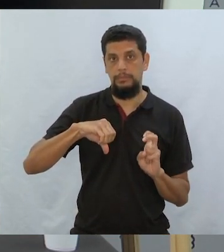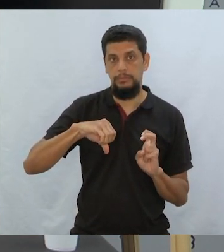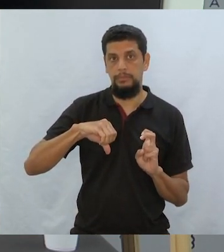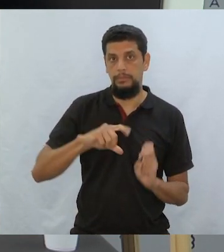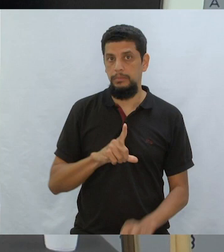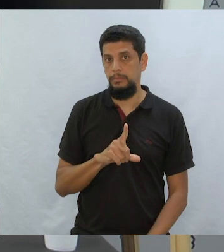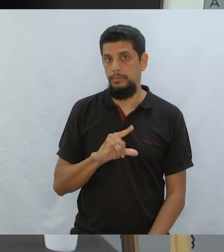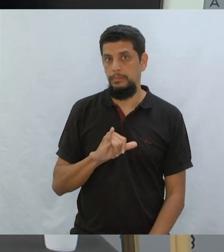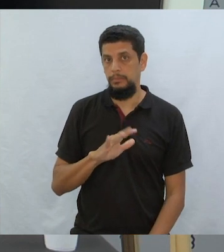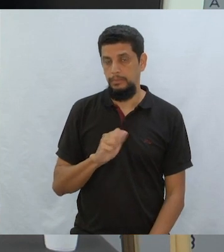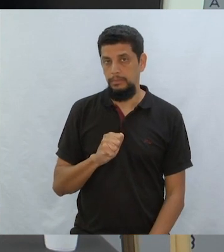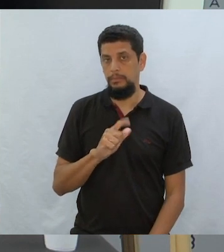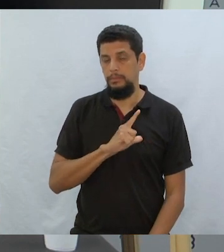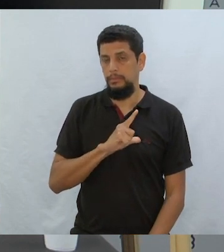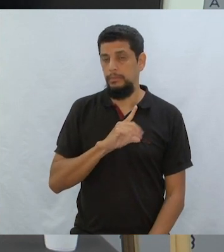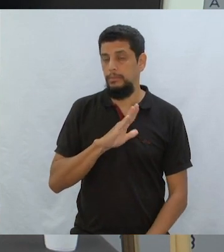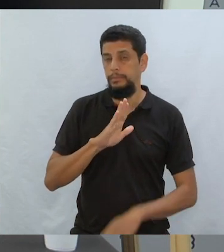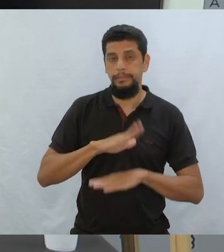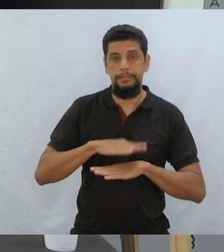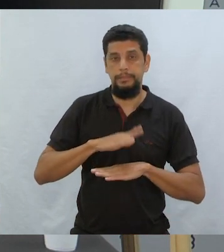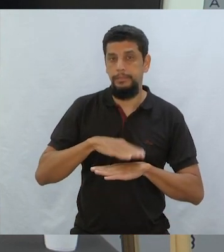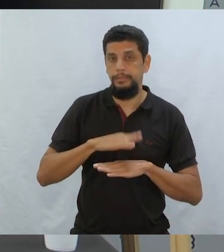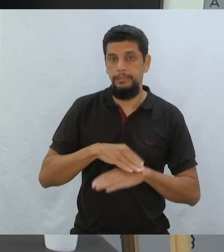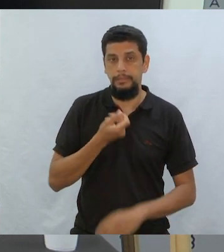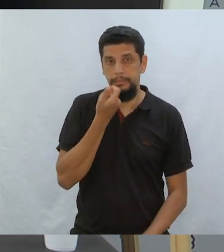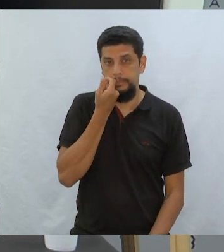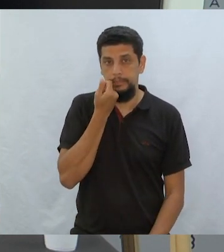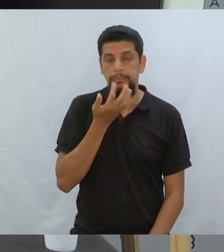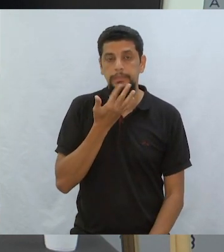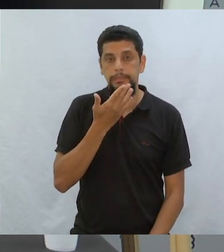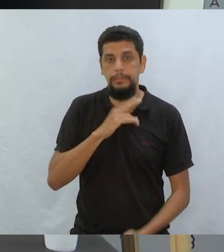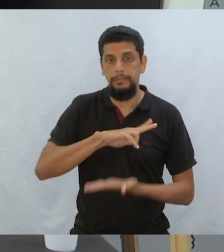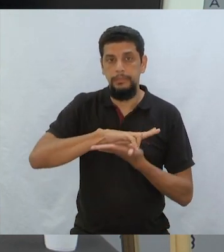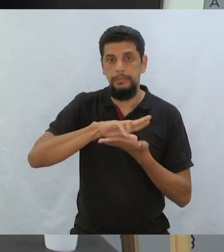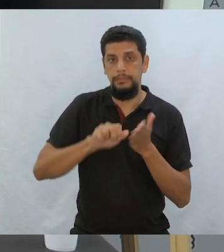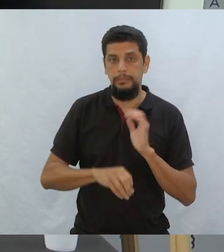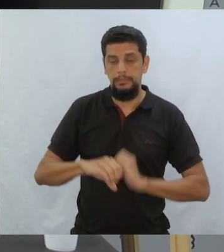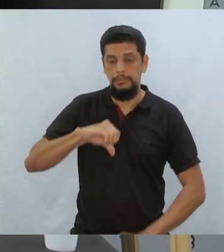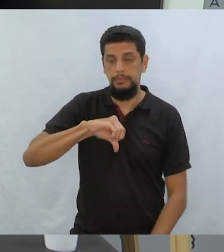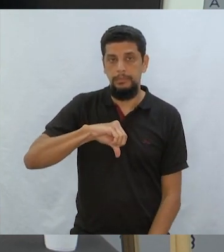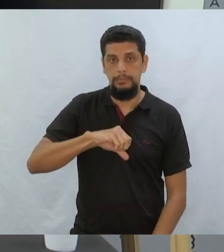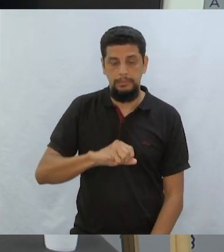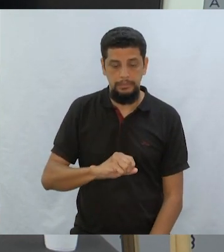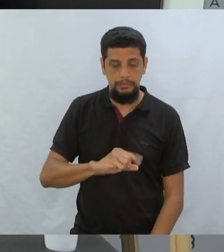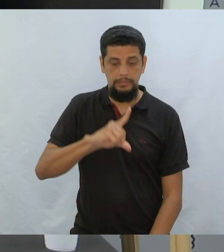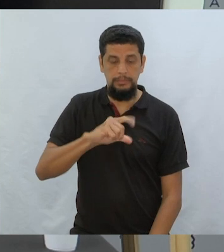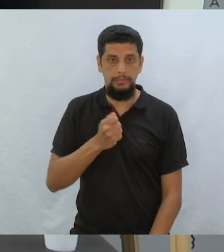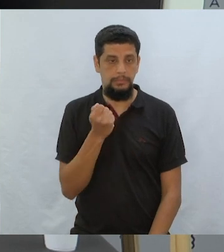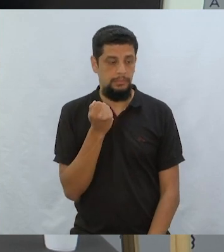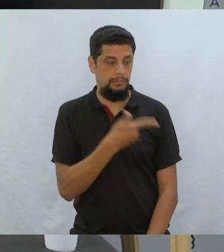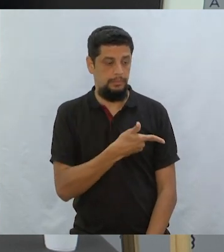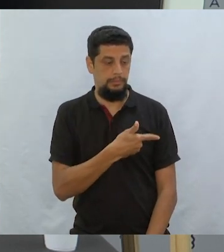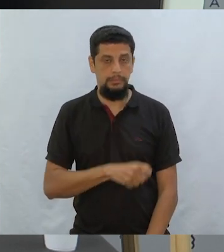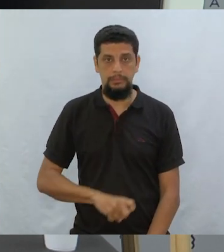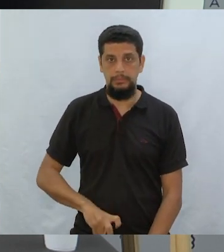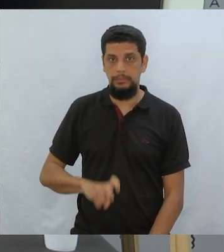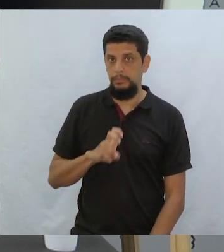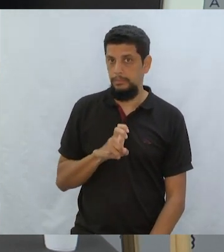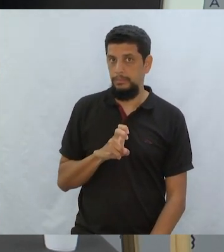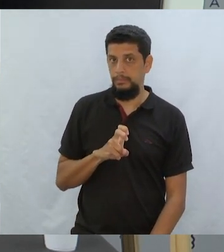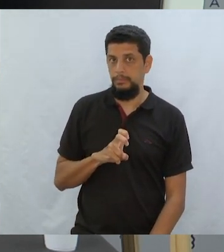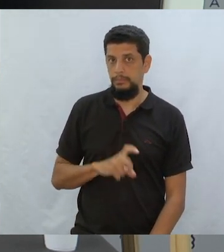ver que a Lia tem mais lápis do que a Ana, porque a Lia tem 9. E 9 é maior que 5. Então, a